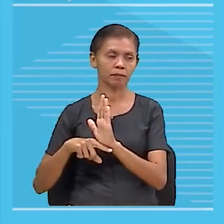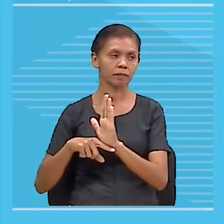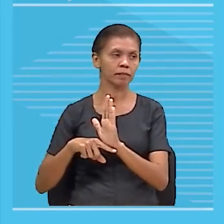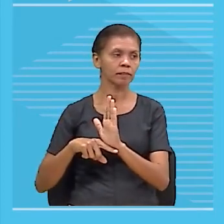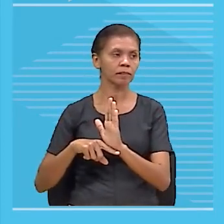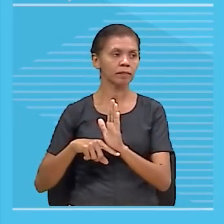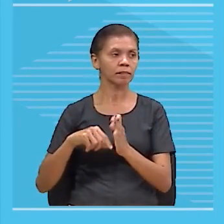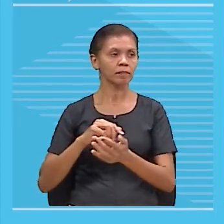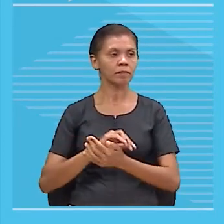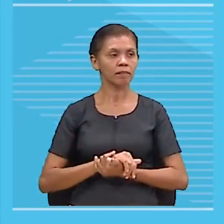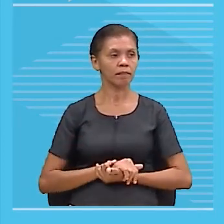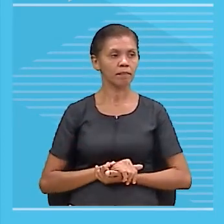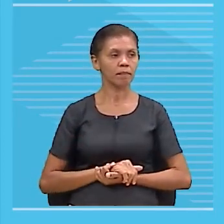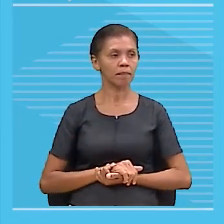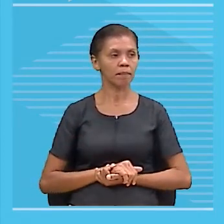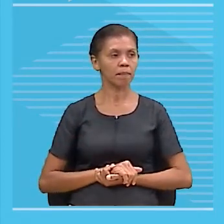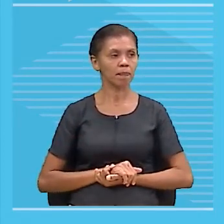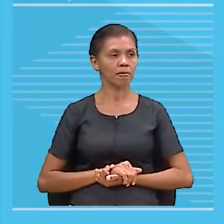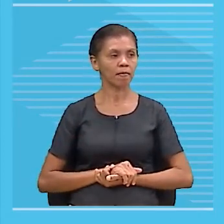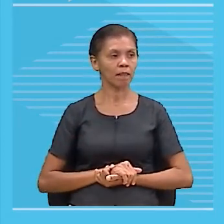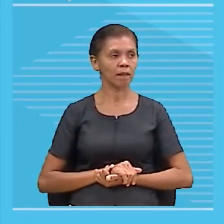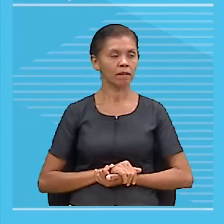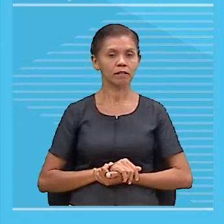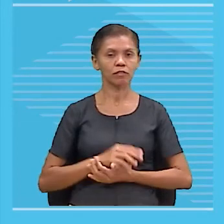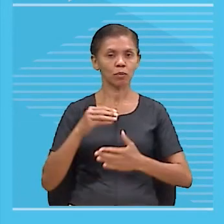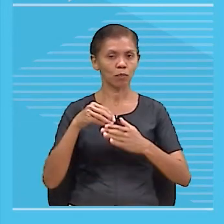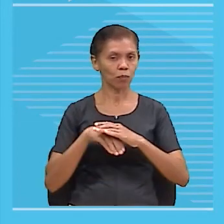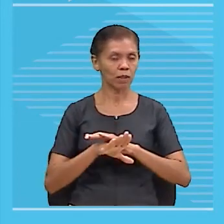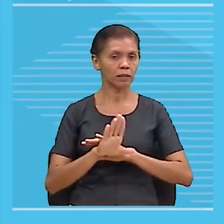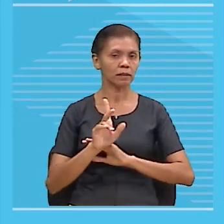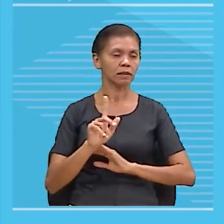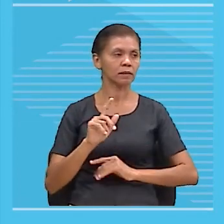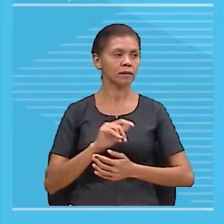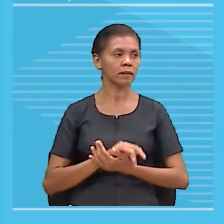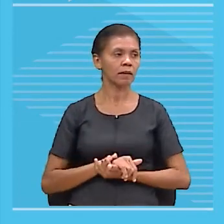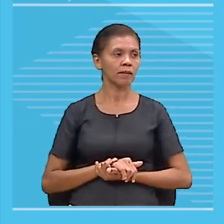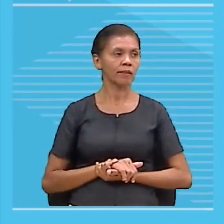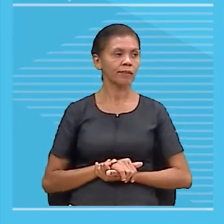as cargas negativas que estão armazenadas, beleza?